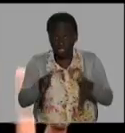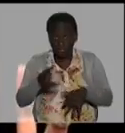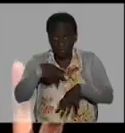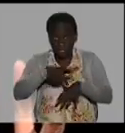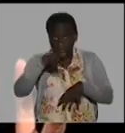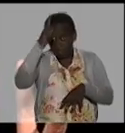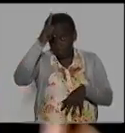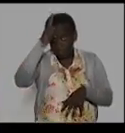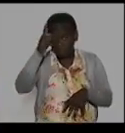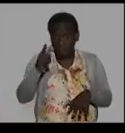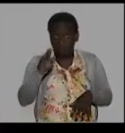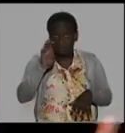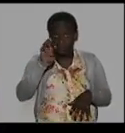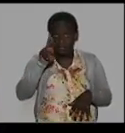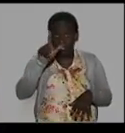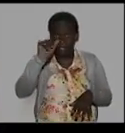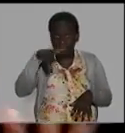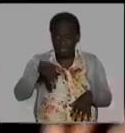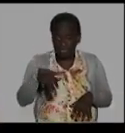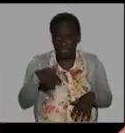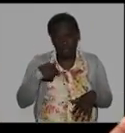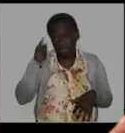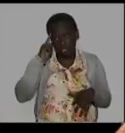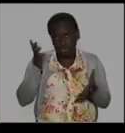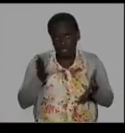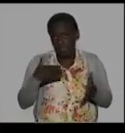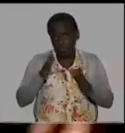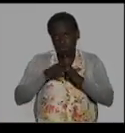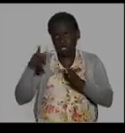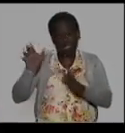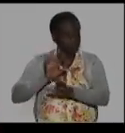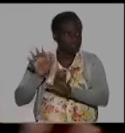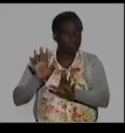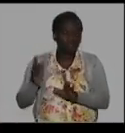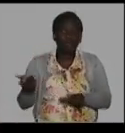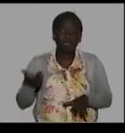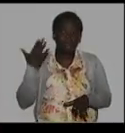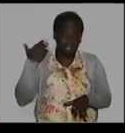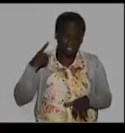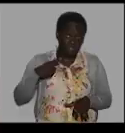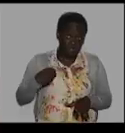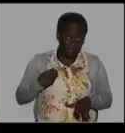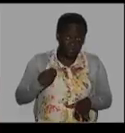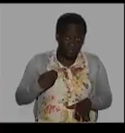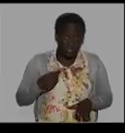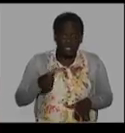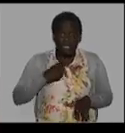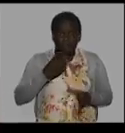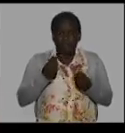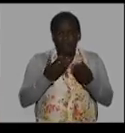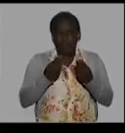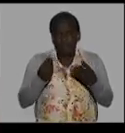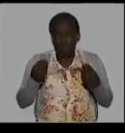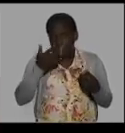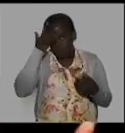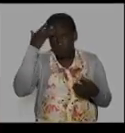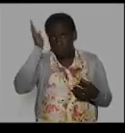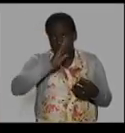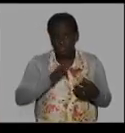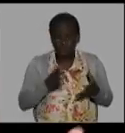Berlim, e em Berlim hoje em dia eu não sei, né, porque eu já não moro mais lá, mas nessa época havia